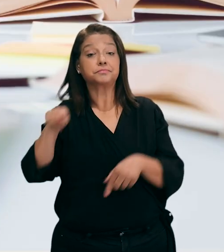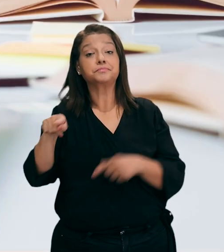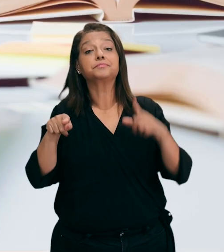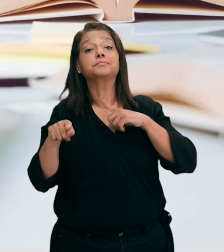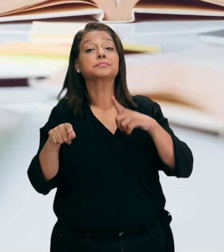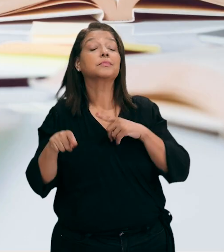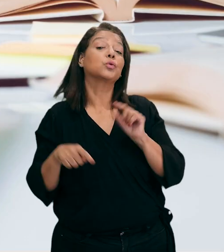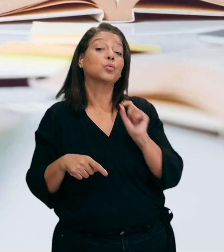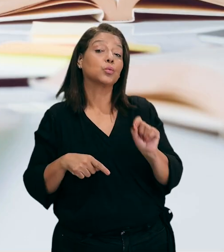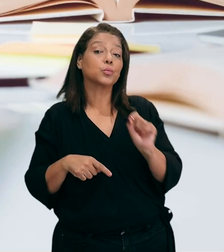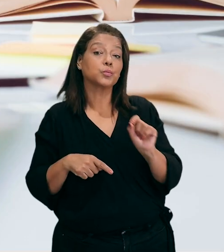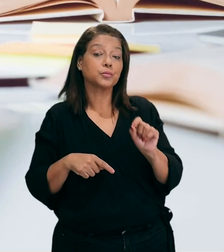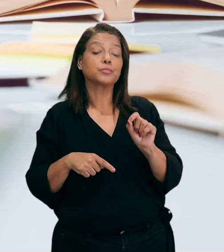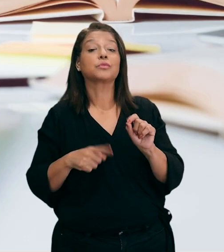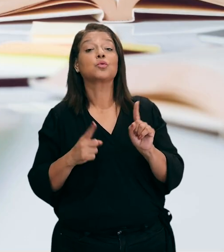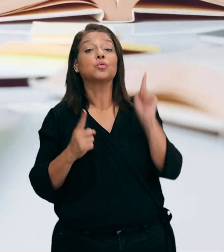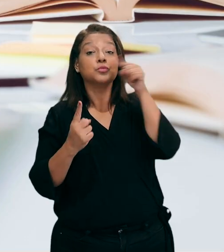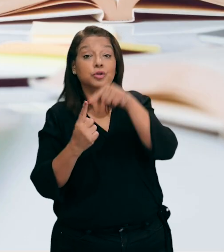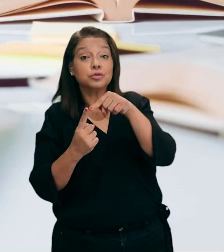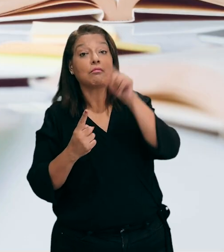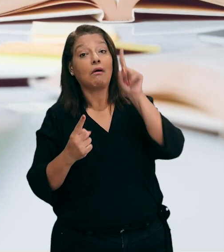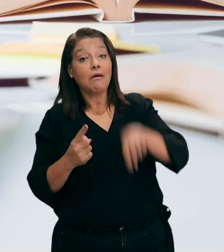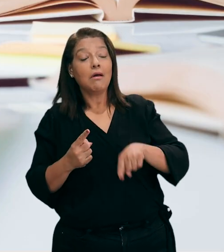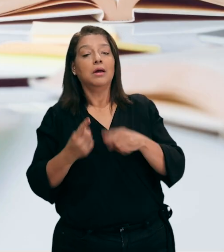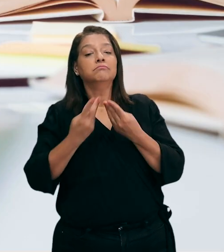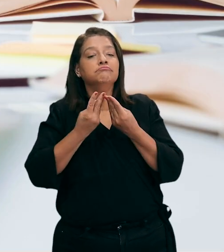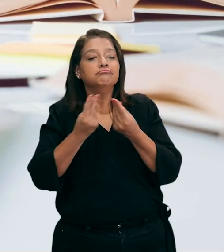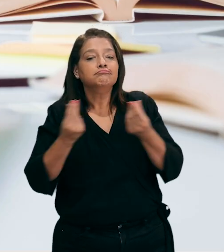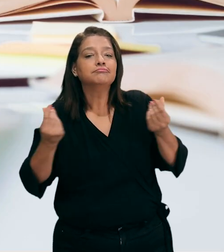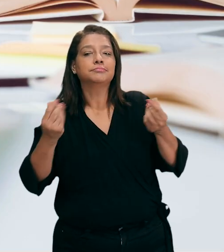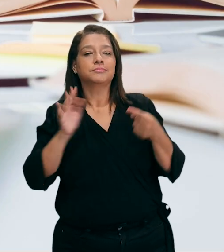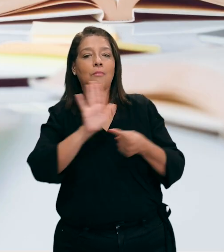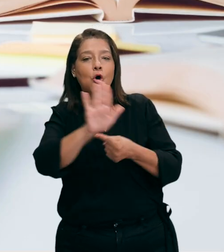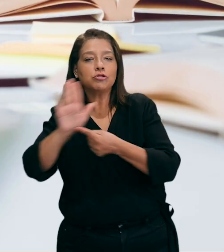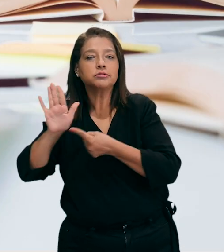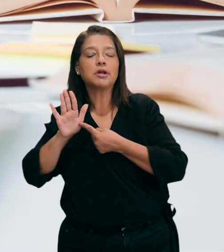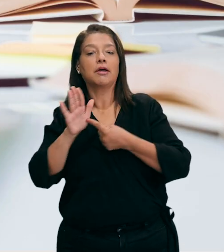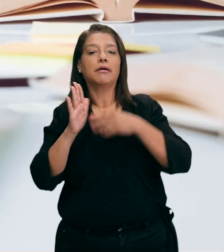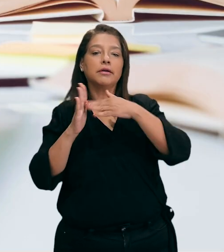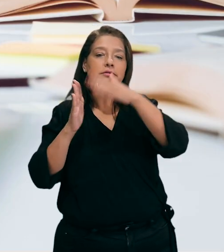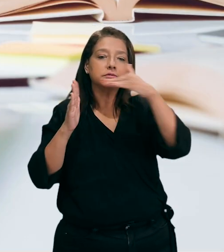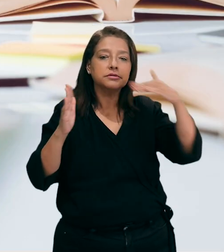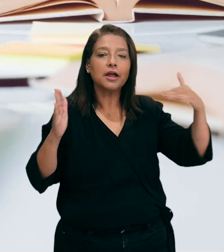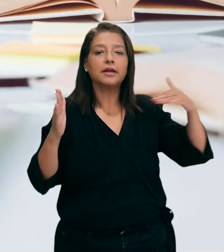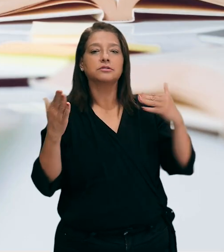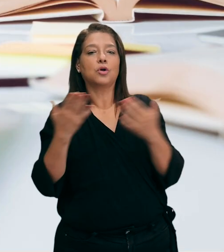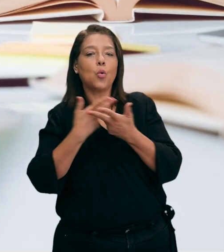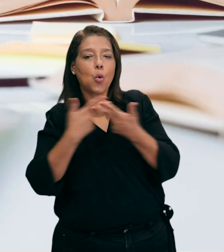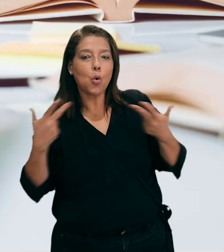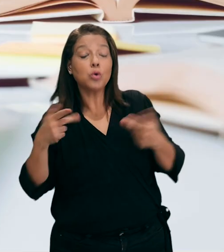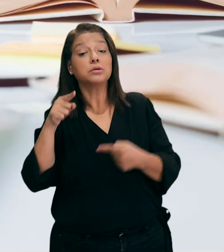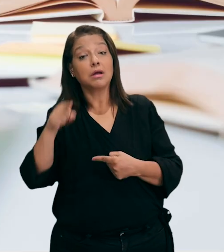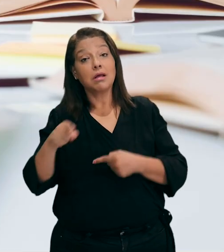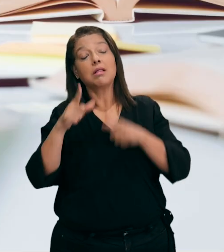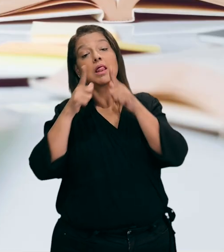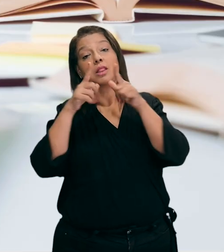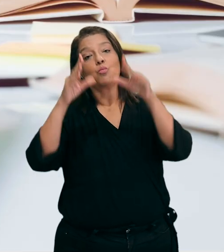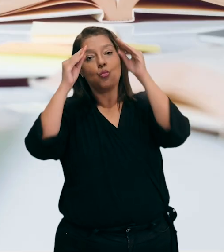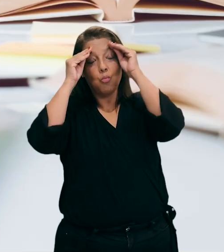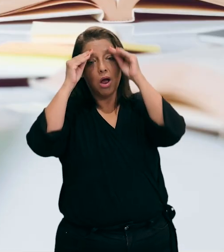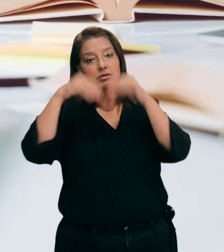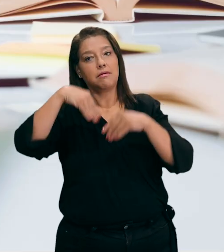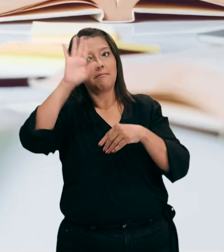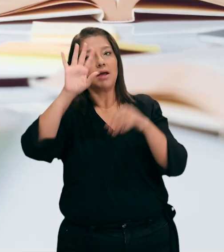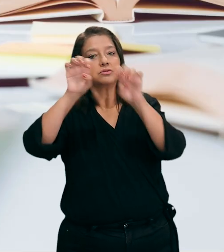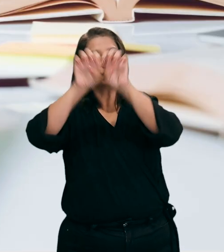geralmente tem a finalidade de sensibilizar, evocar estética, e para isso utiliza a linguagem mais